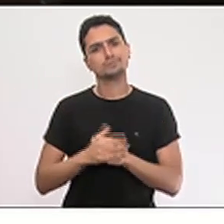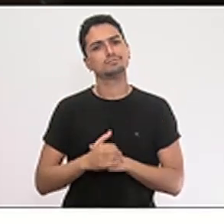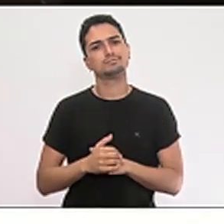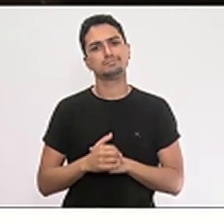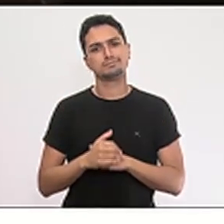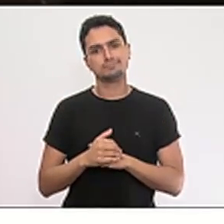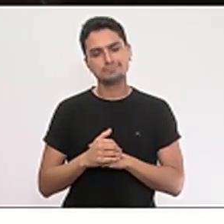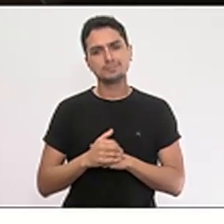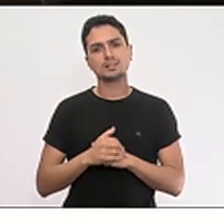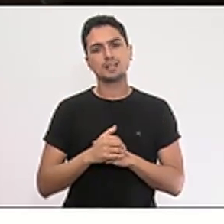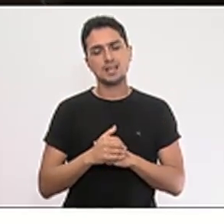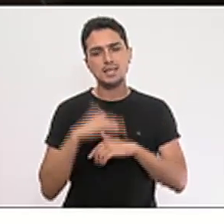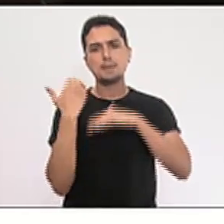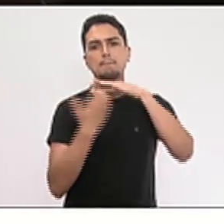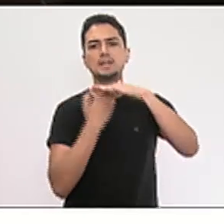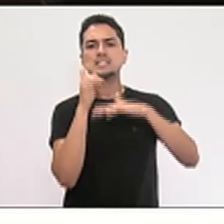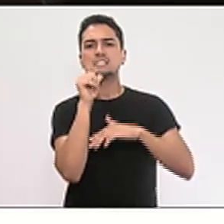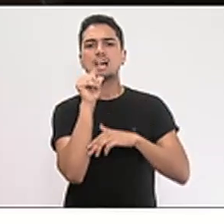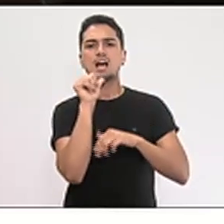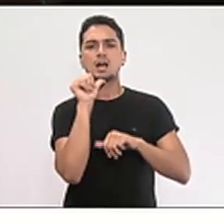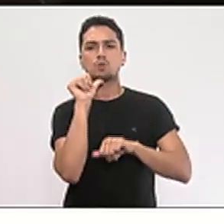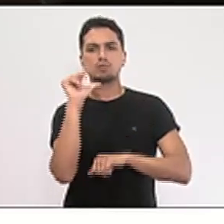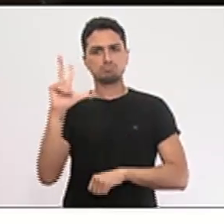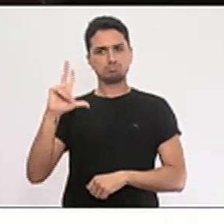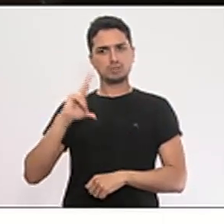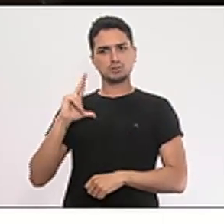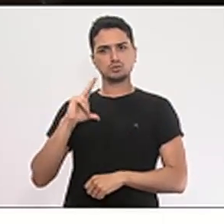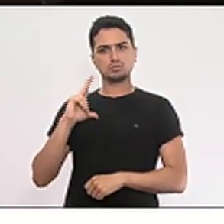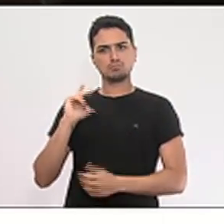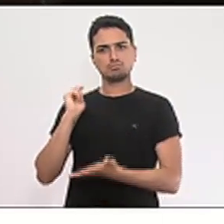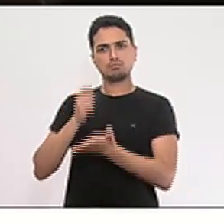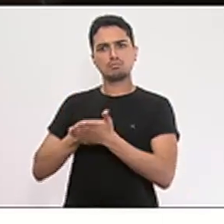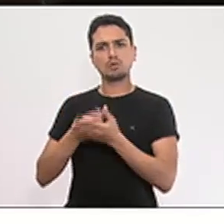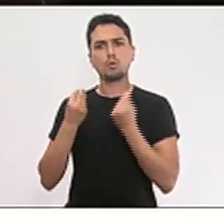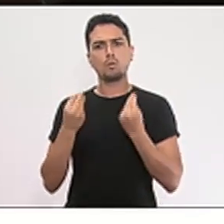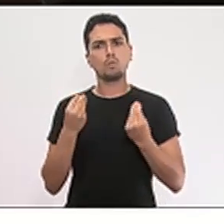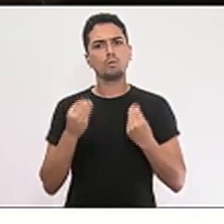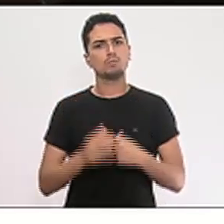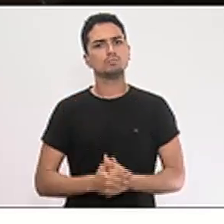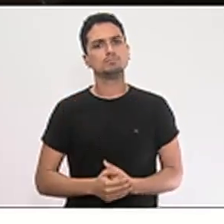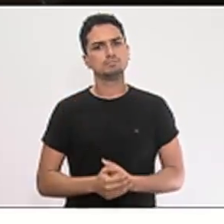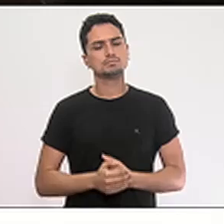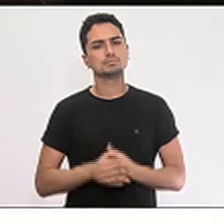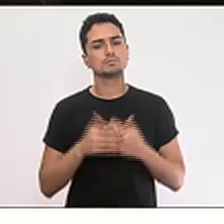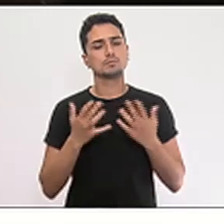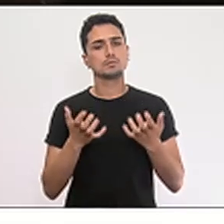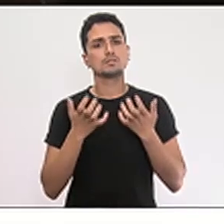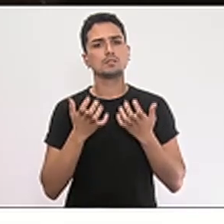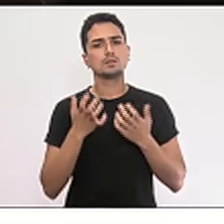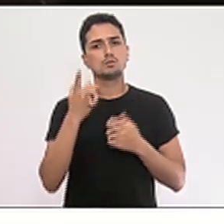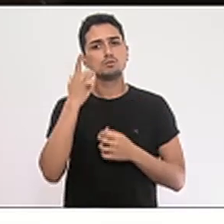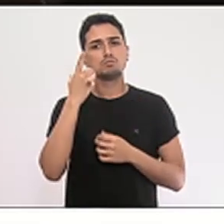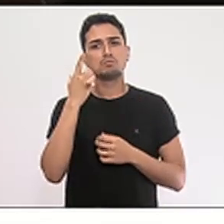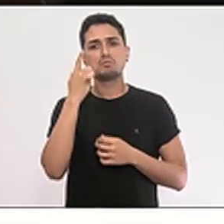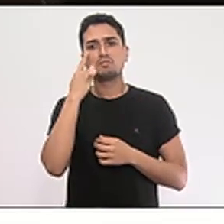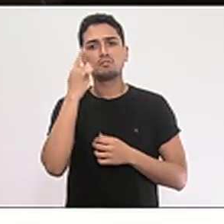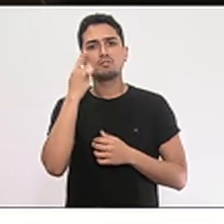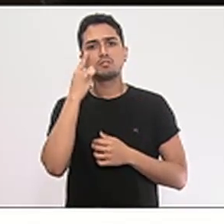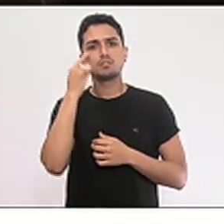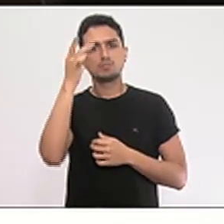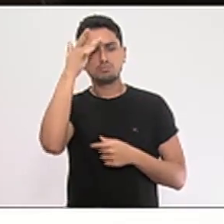um centavo na SEDAI. Eu só queria que alguma autoridade dissesse por